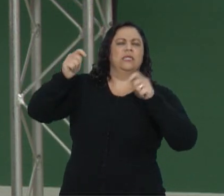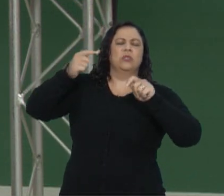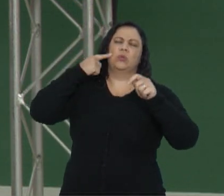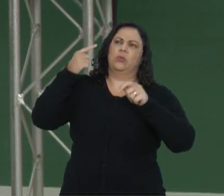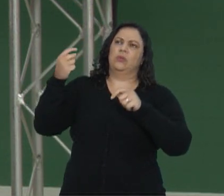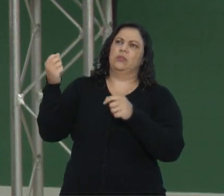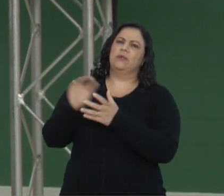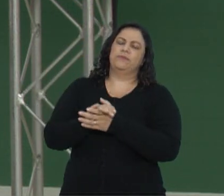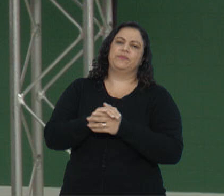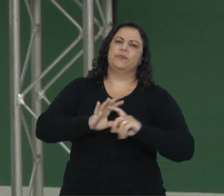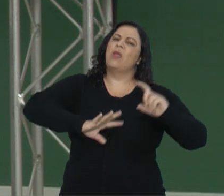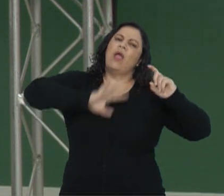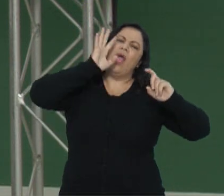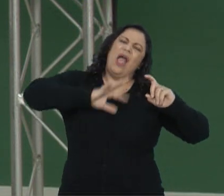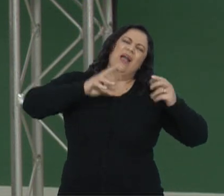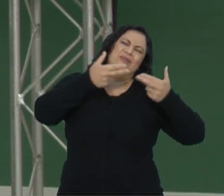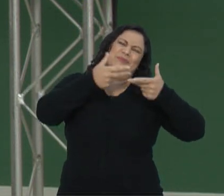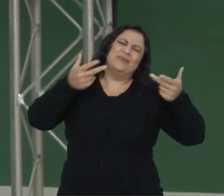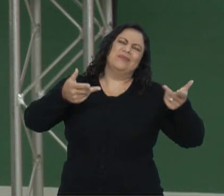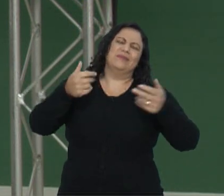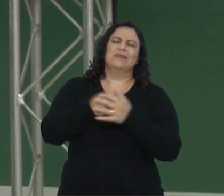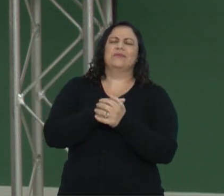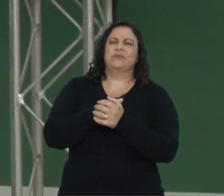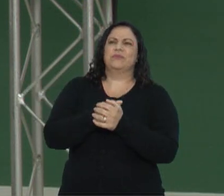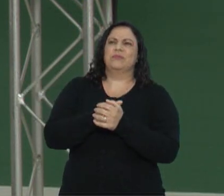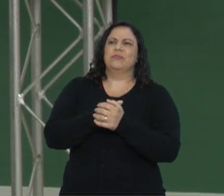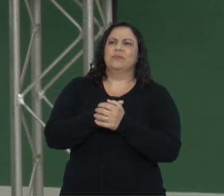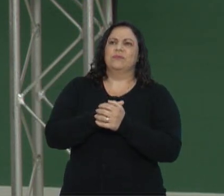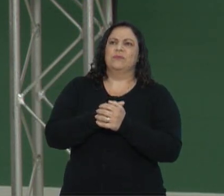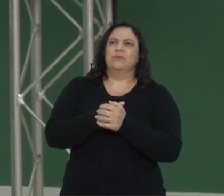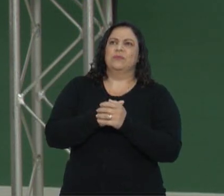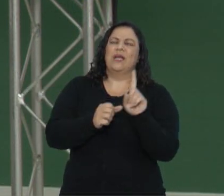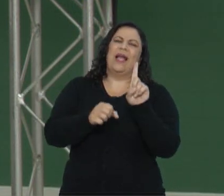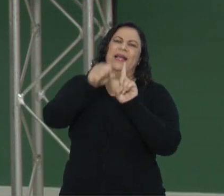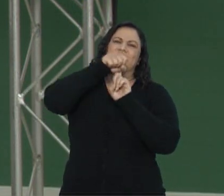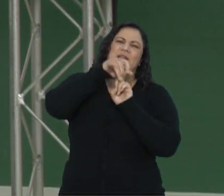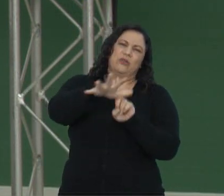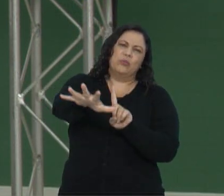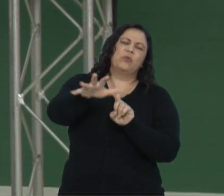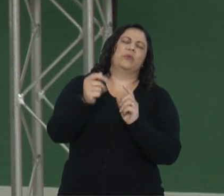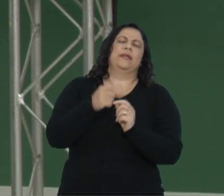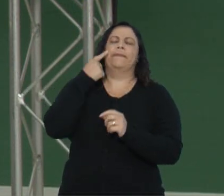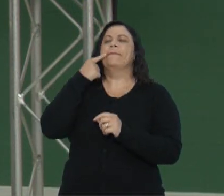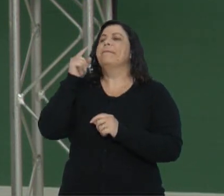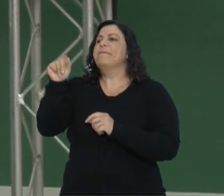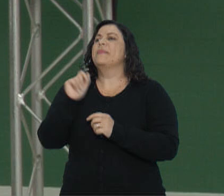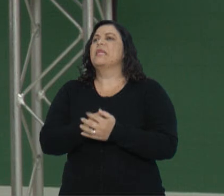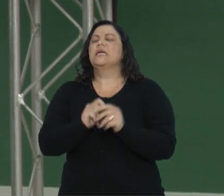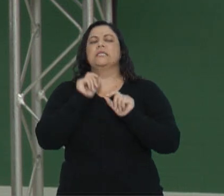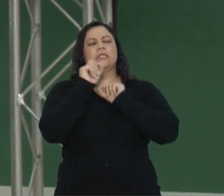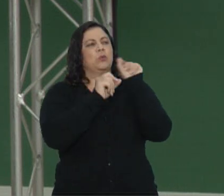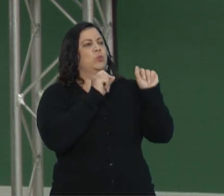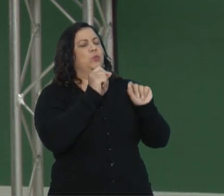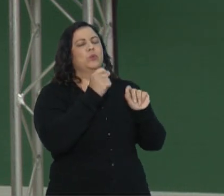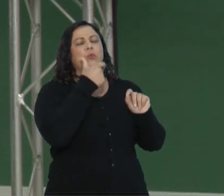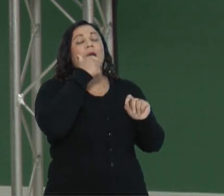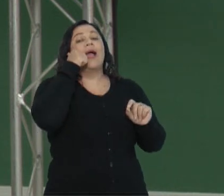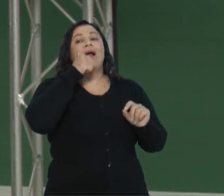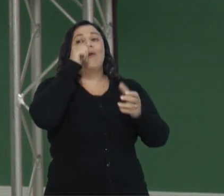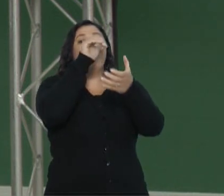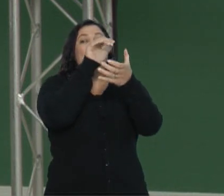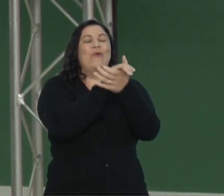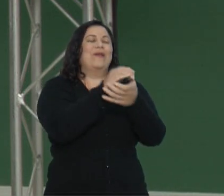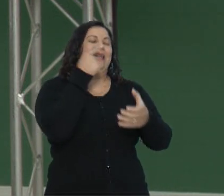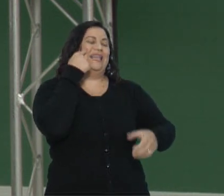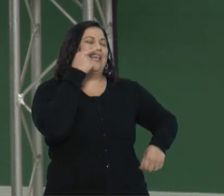conta. Que esse tenente chegou, ele não estava em casa, começou a flertar com a esposa do Aleijadinho, e ele já estava